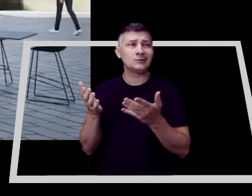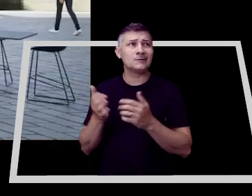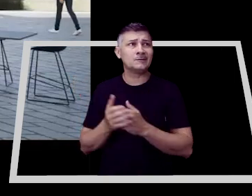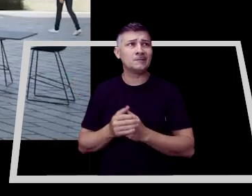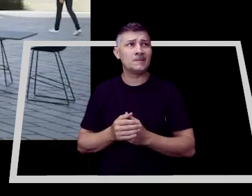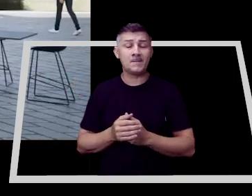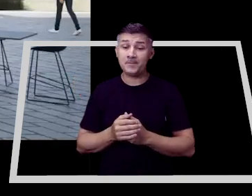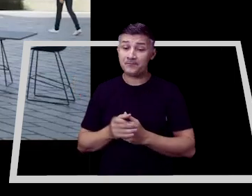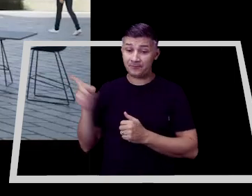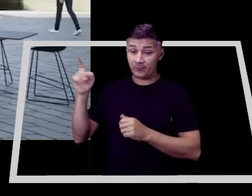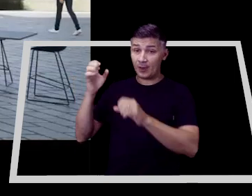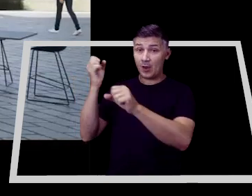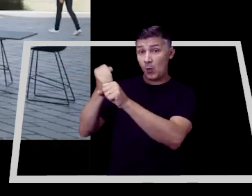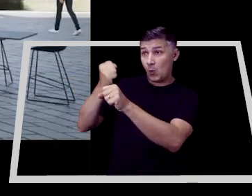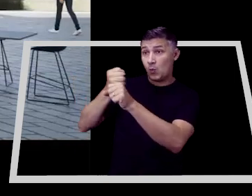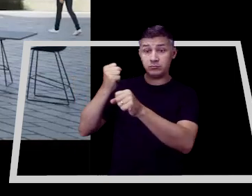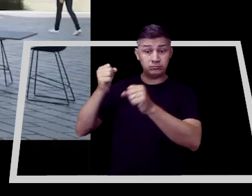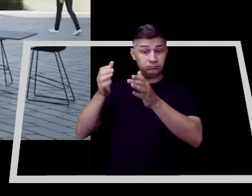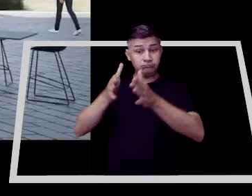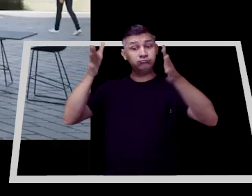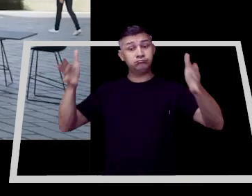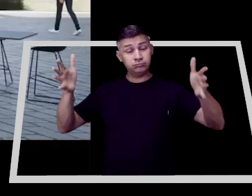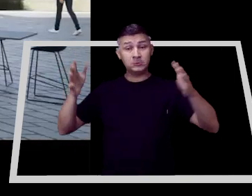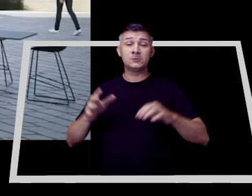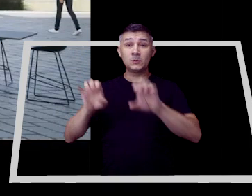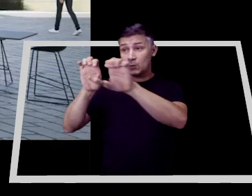sobre essa infraestrutura,